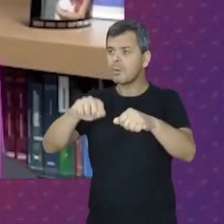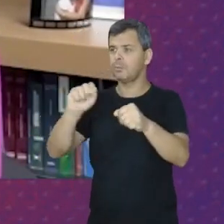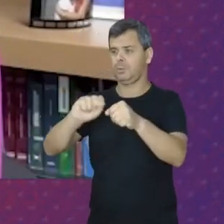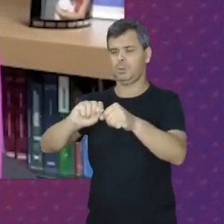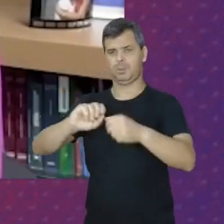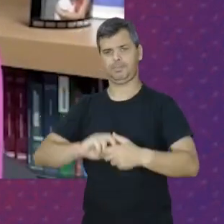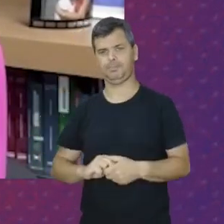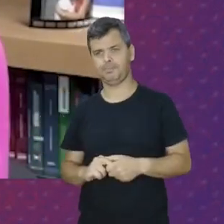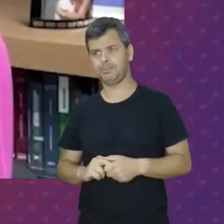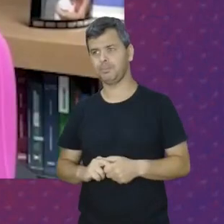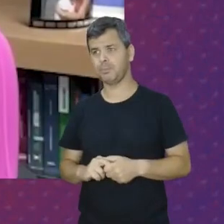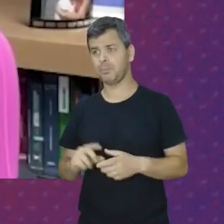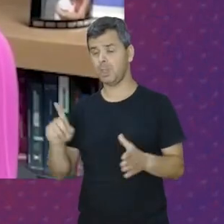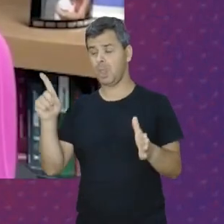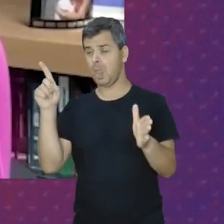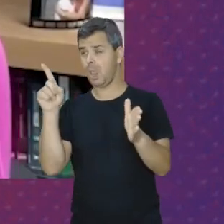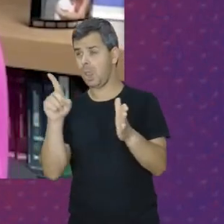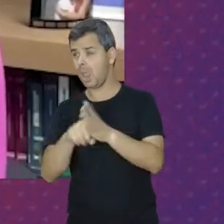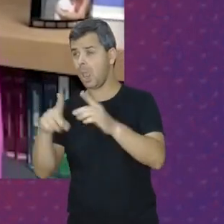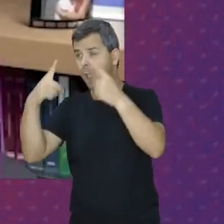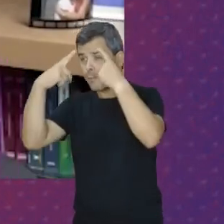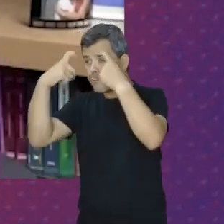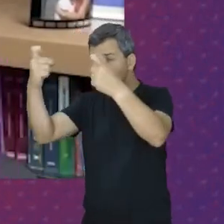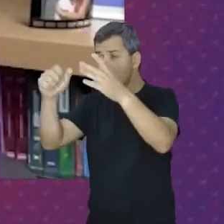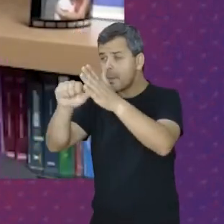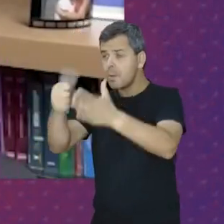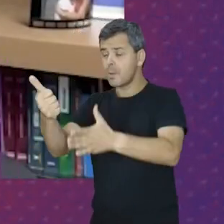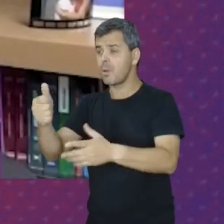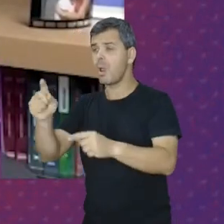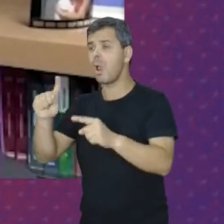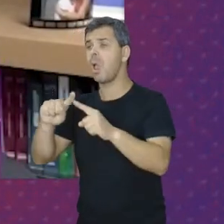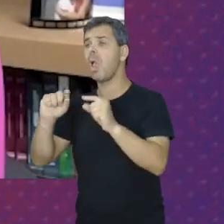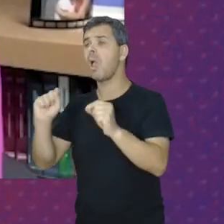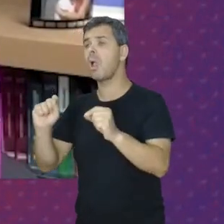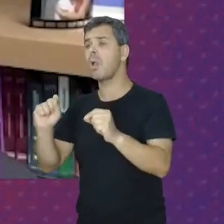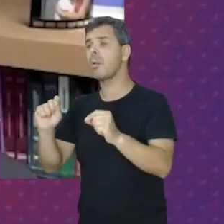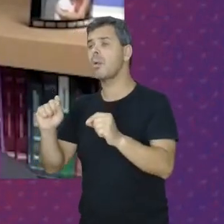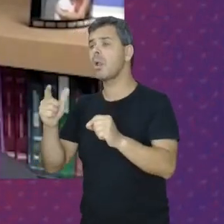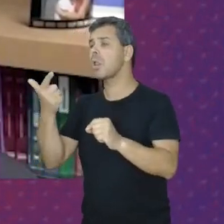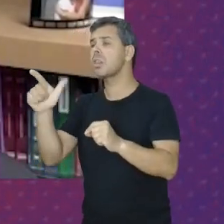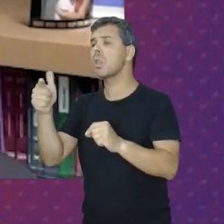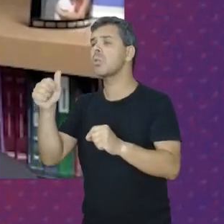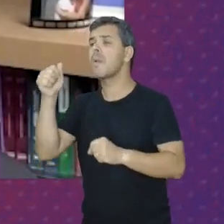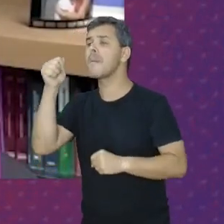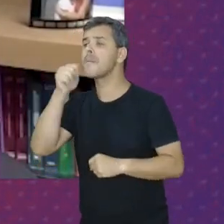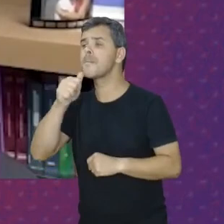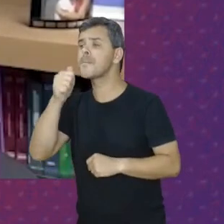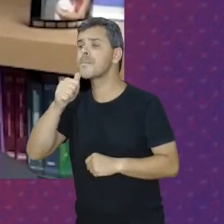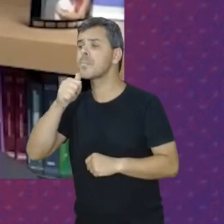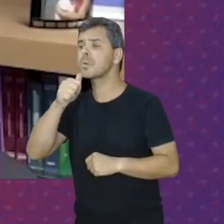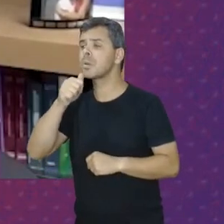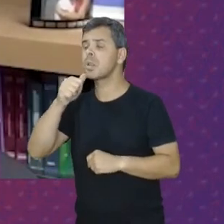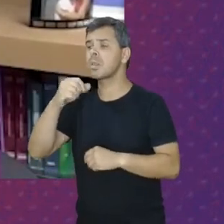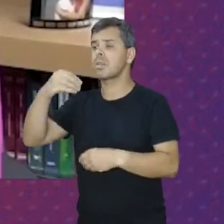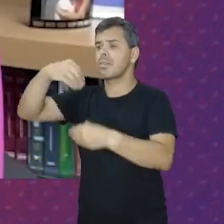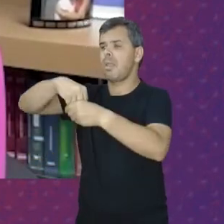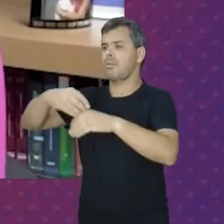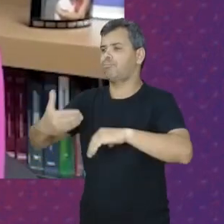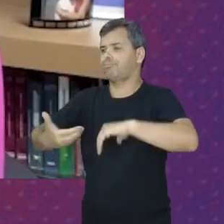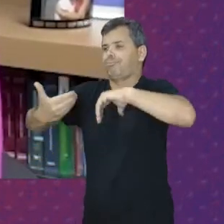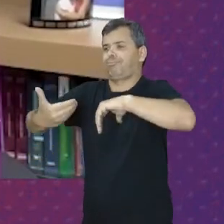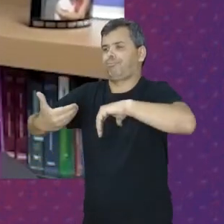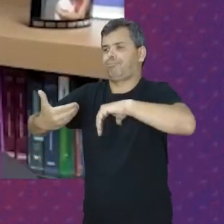fazer. A primeira grande violência política de gênero é não ter mulheres nos parlamentos, não